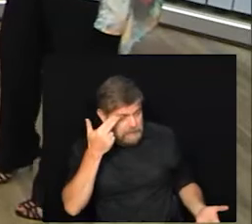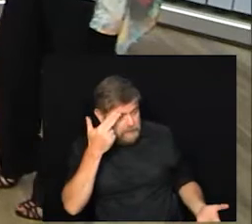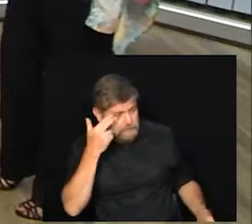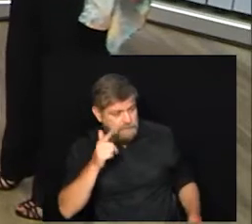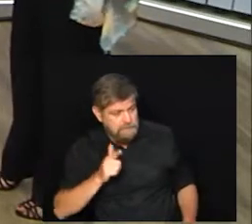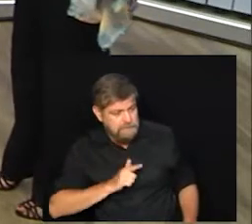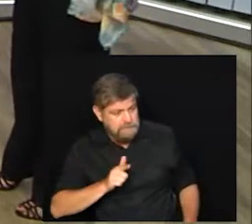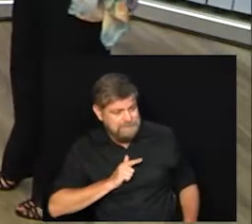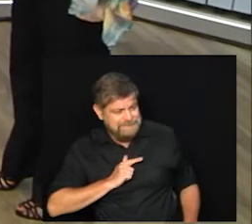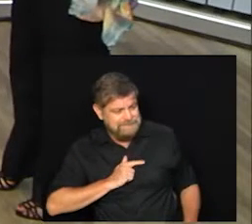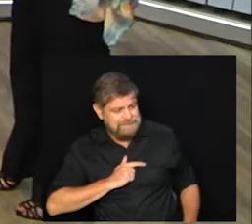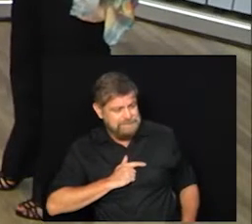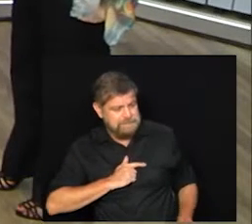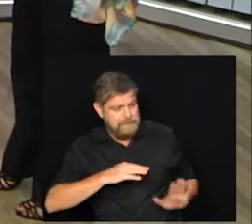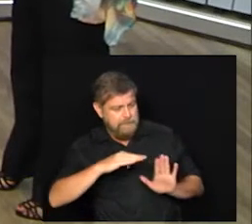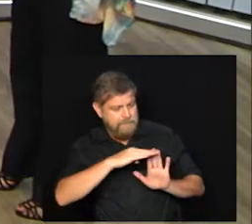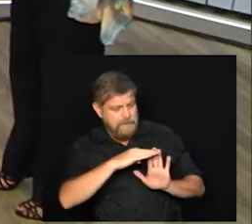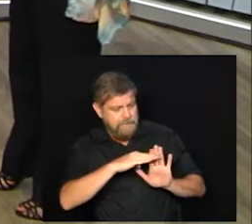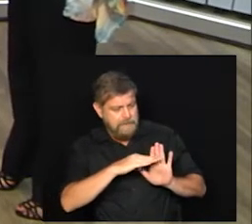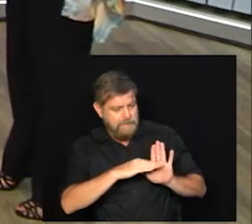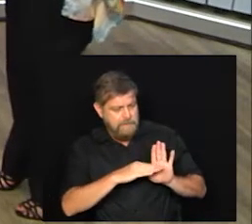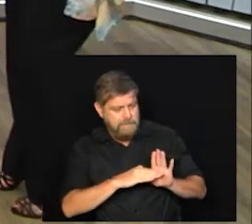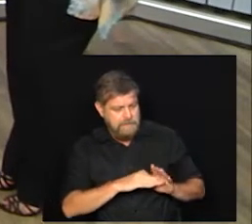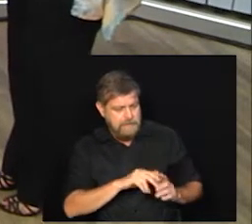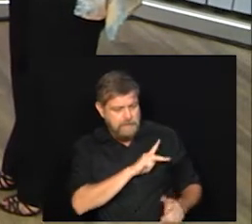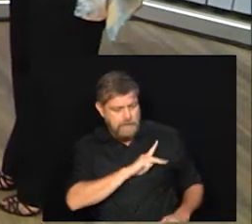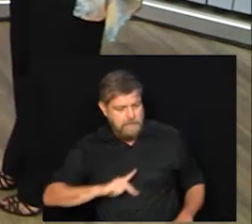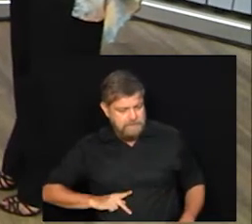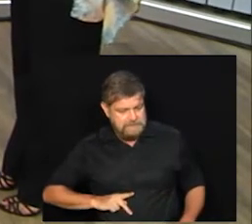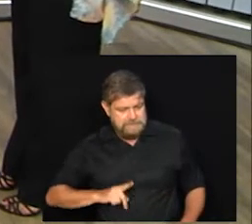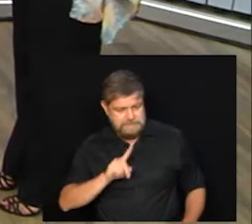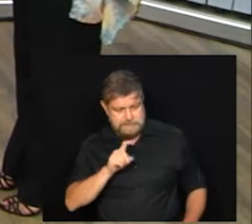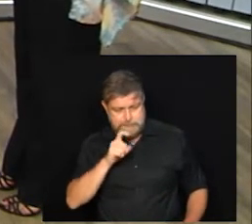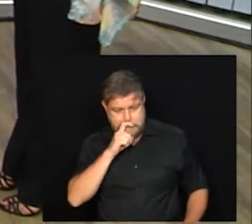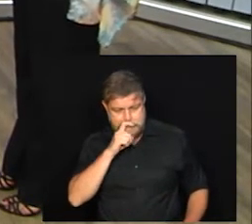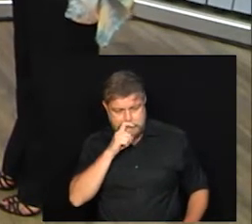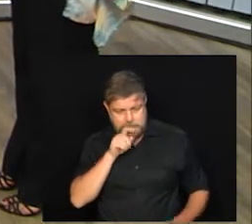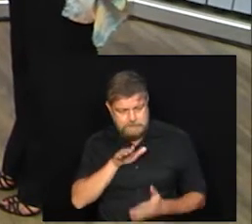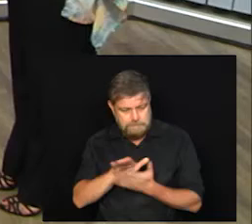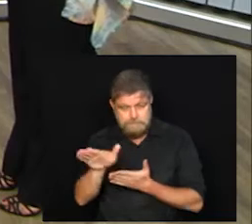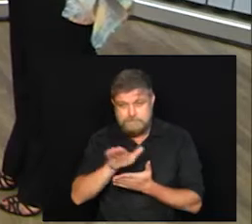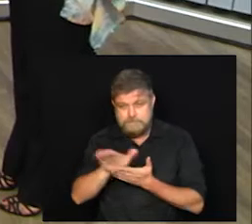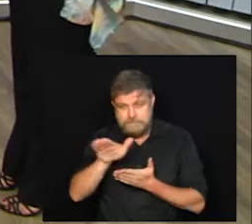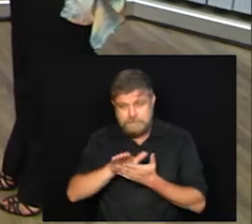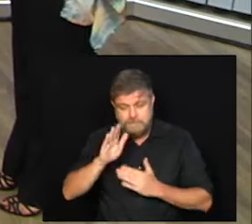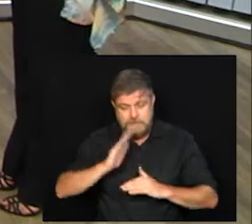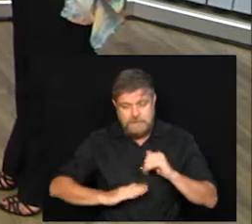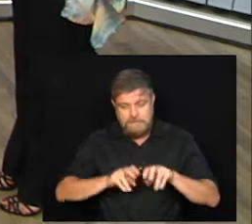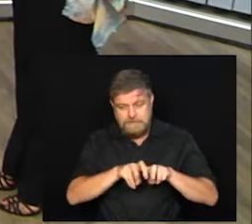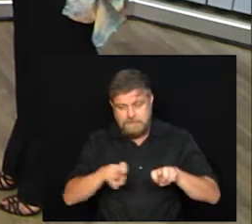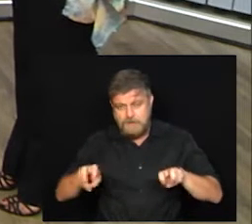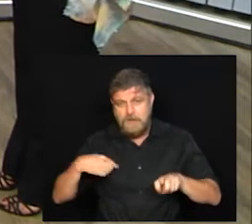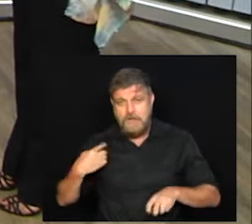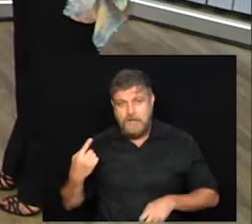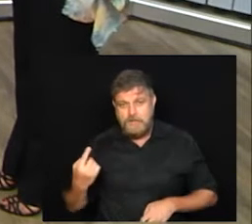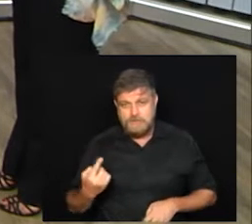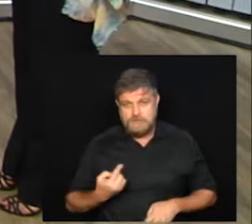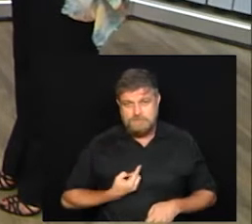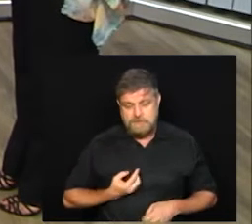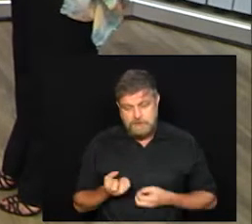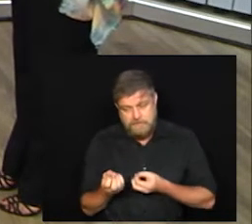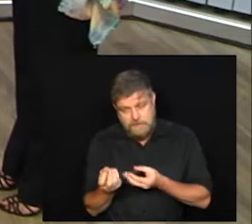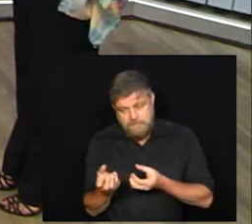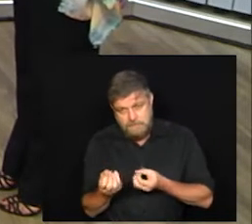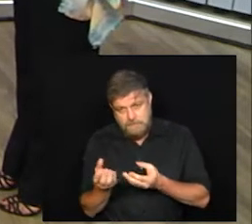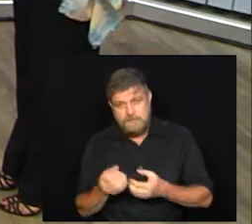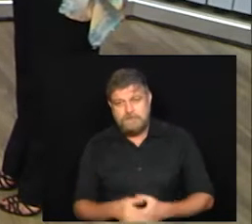várias medidas aí agora anunciadas pela presidência através deste ato da mesa e a gente vai agora então atualizar isso